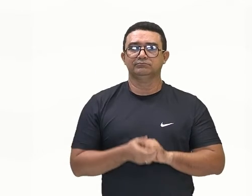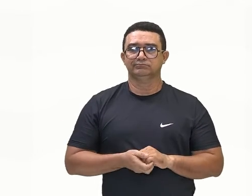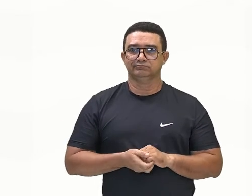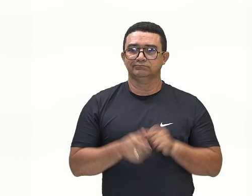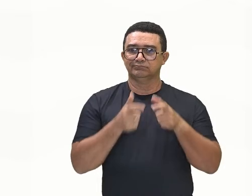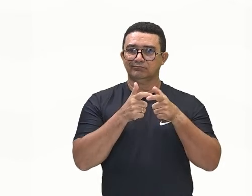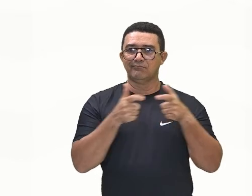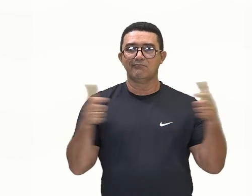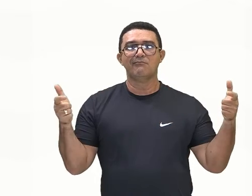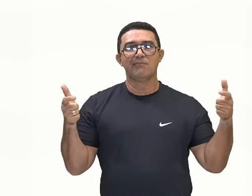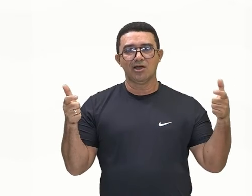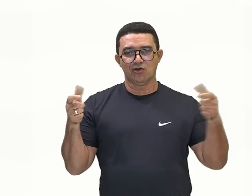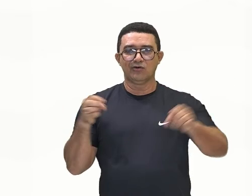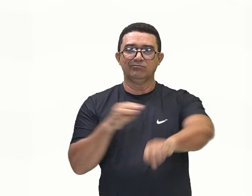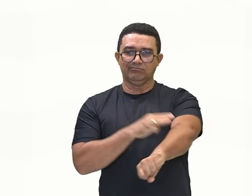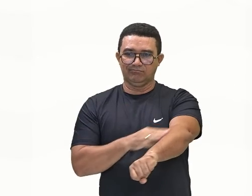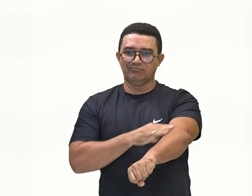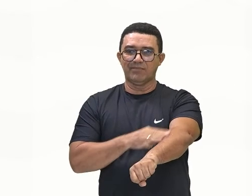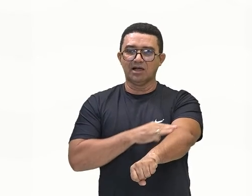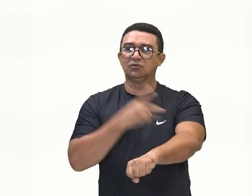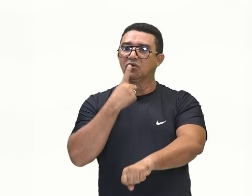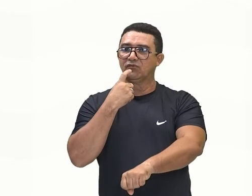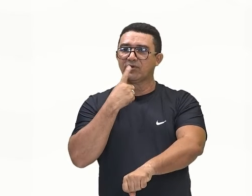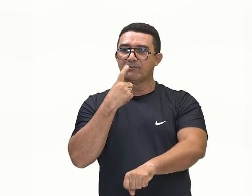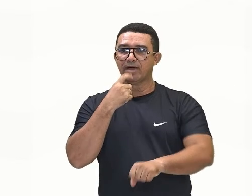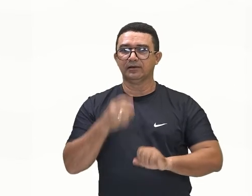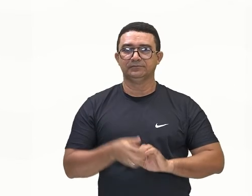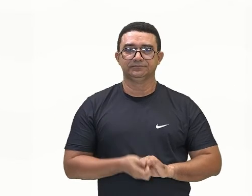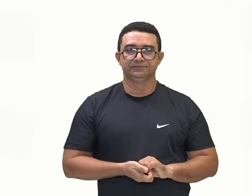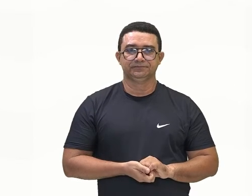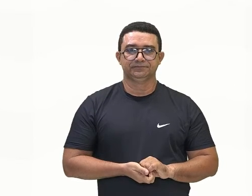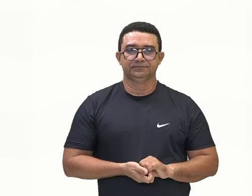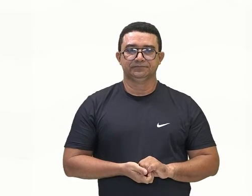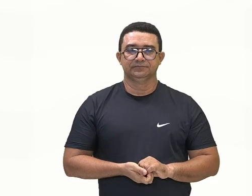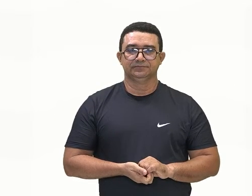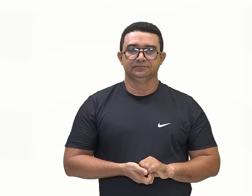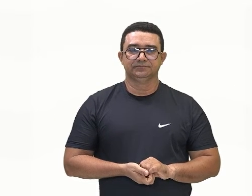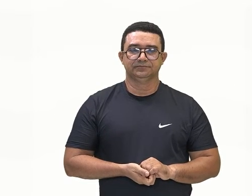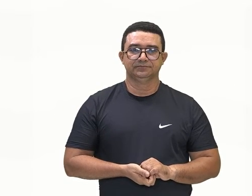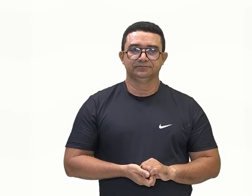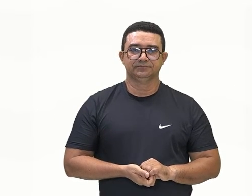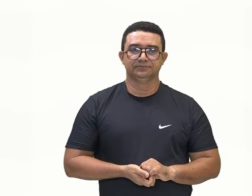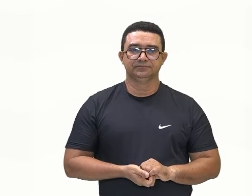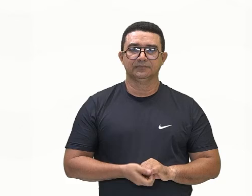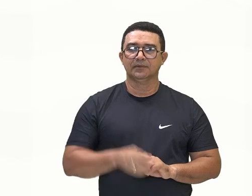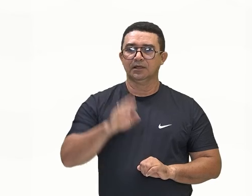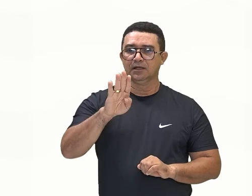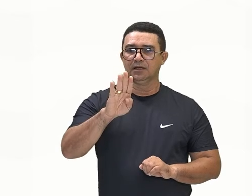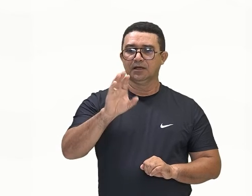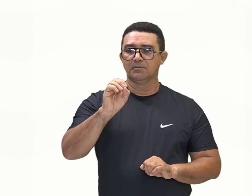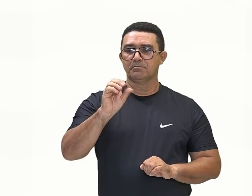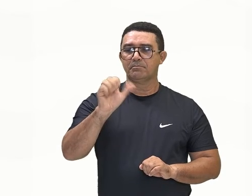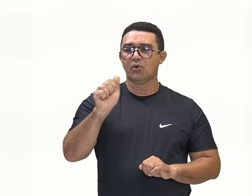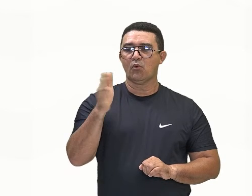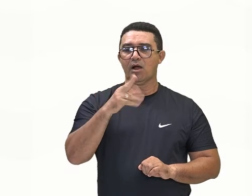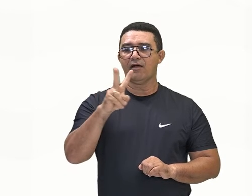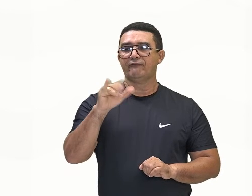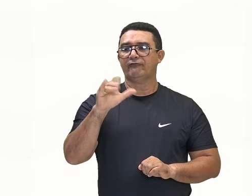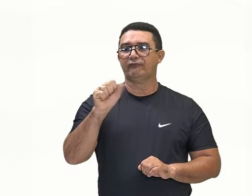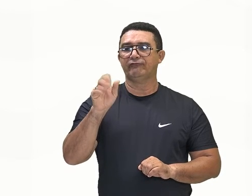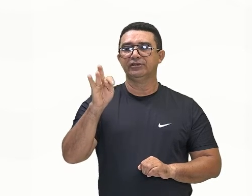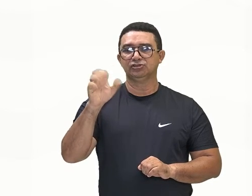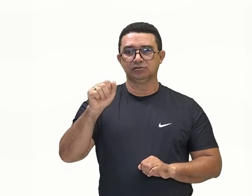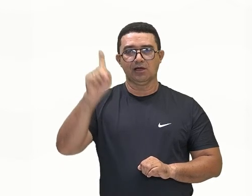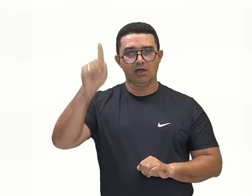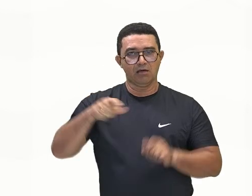a etnia parda. E, inclusive, Boa Vista dos Ramos é a população mais autodeclarada